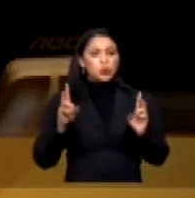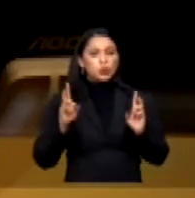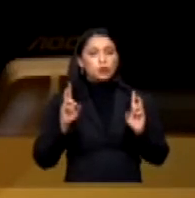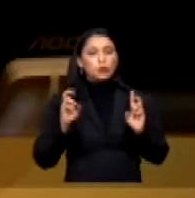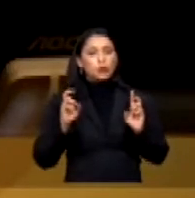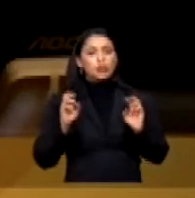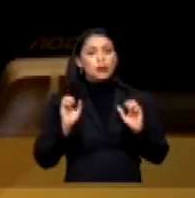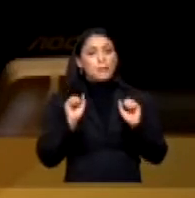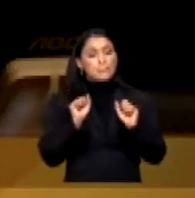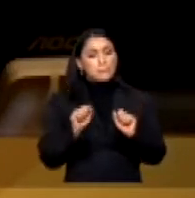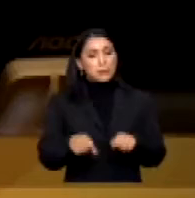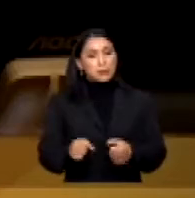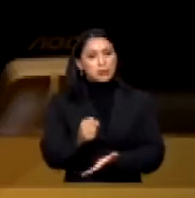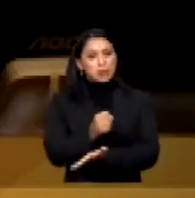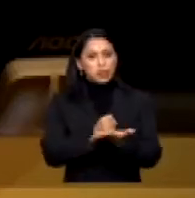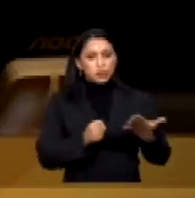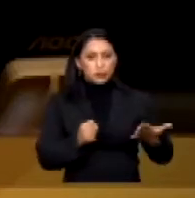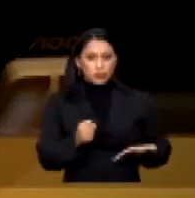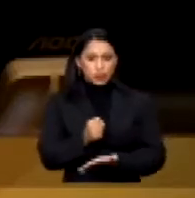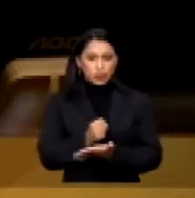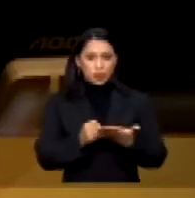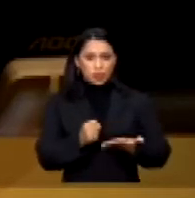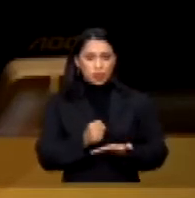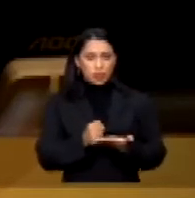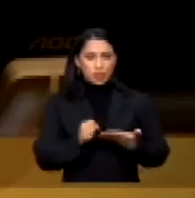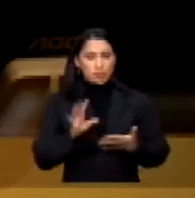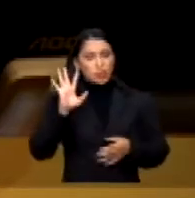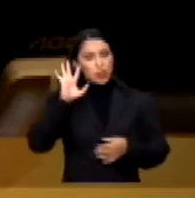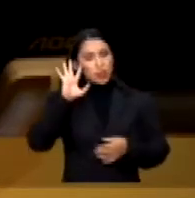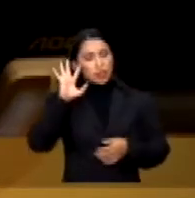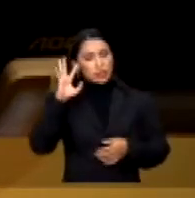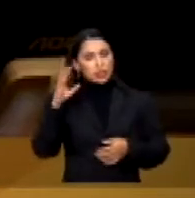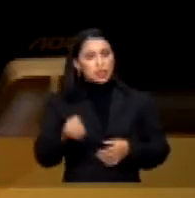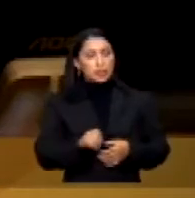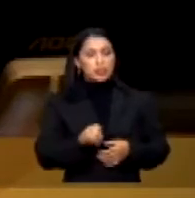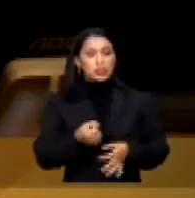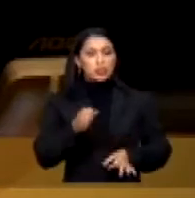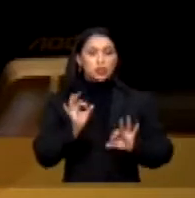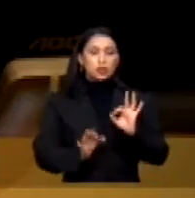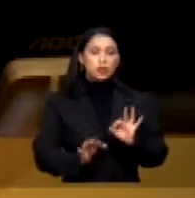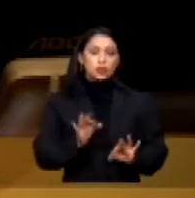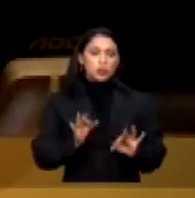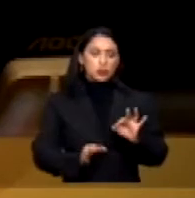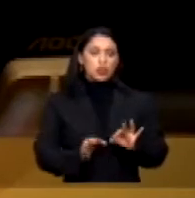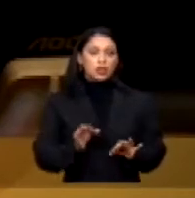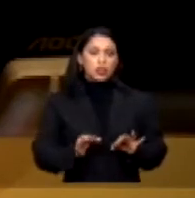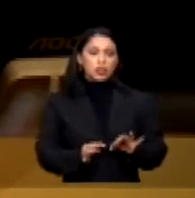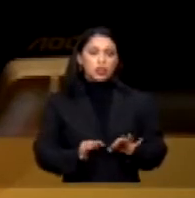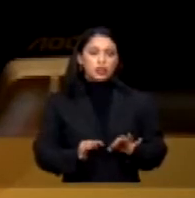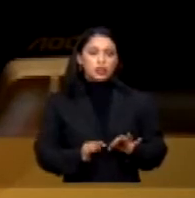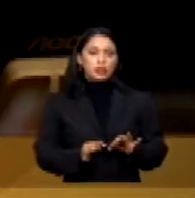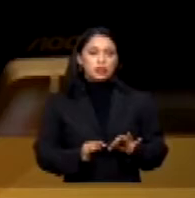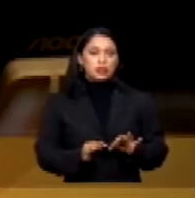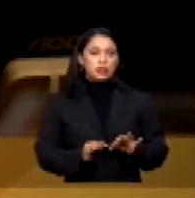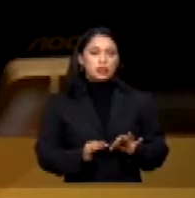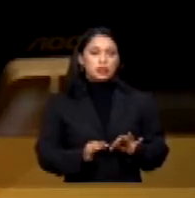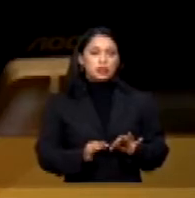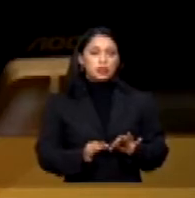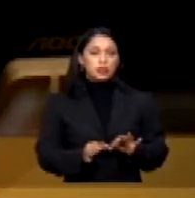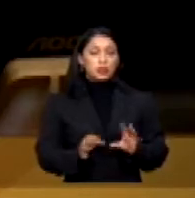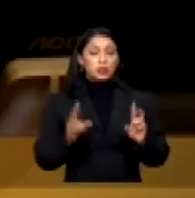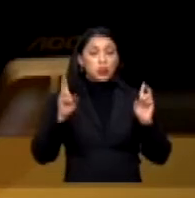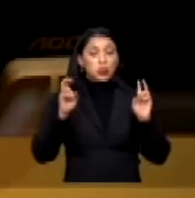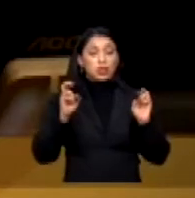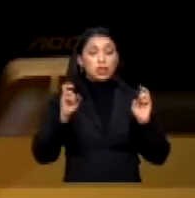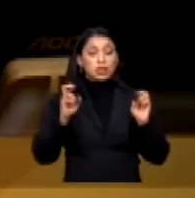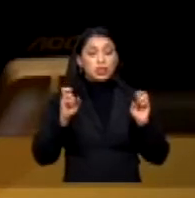a possibilidade de fundamentação sucinta em decisões judiciais, algo que esta Corte já tem, temas